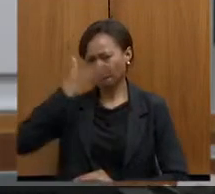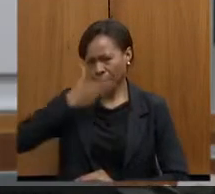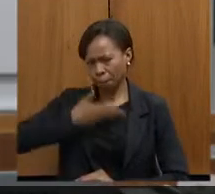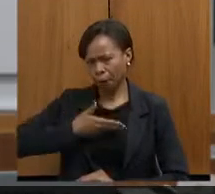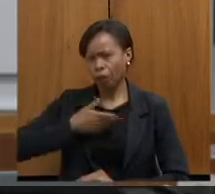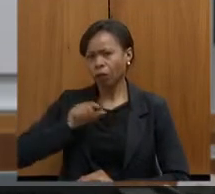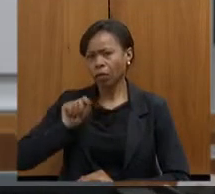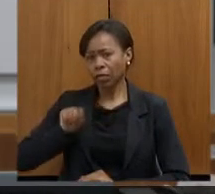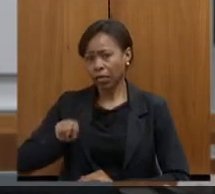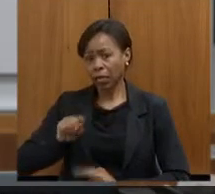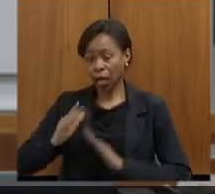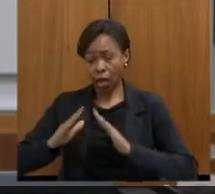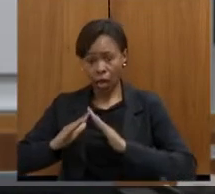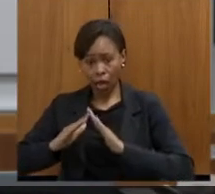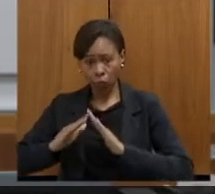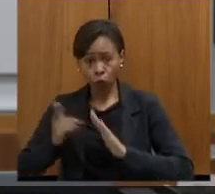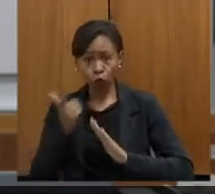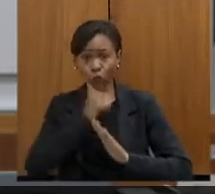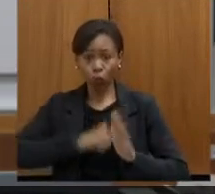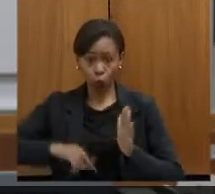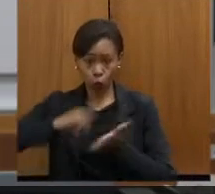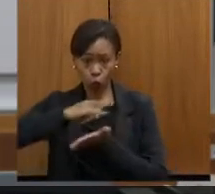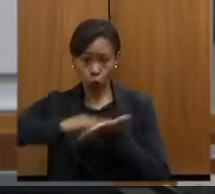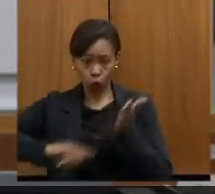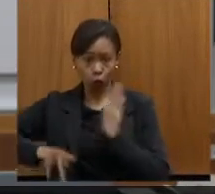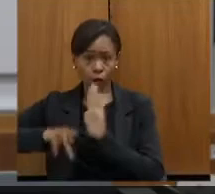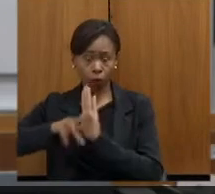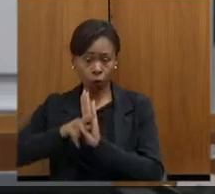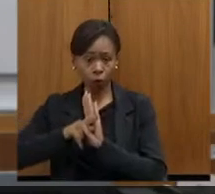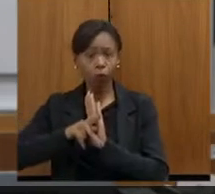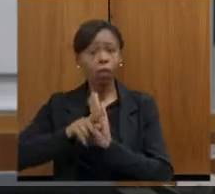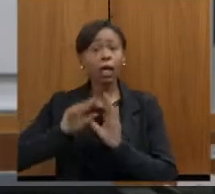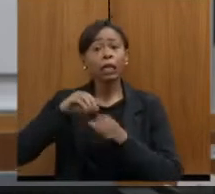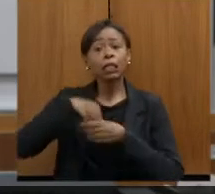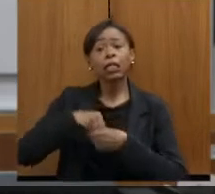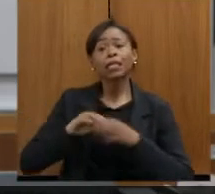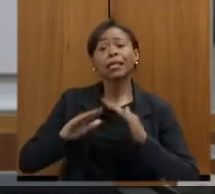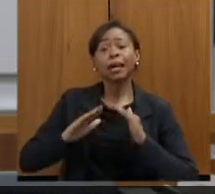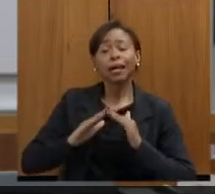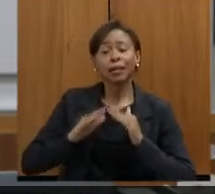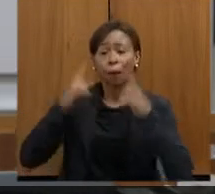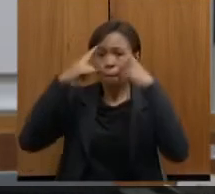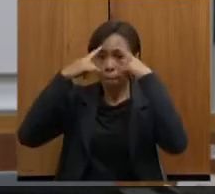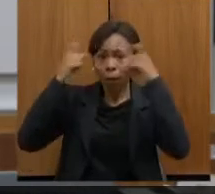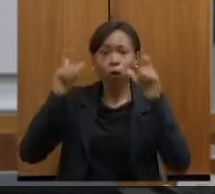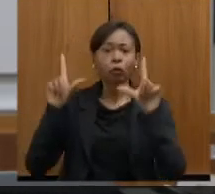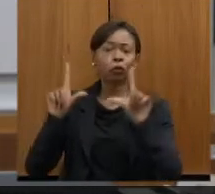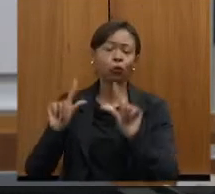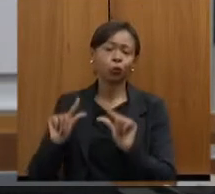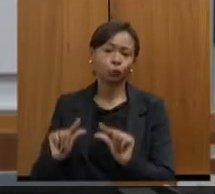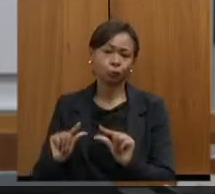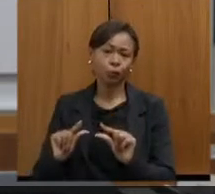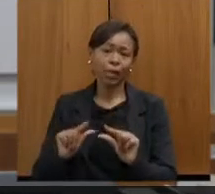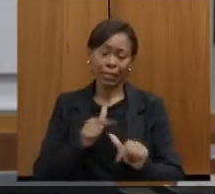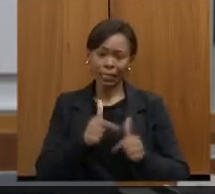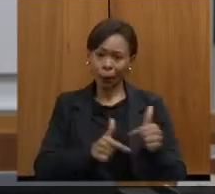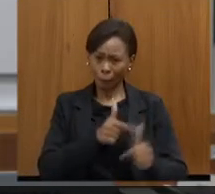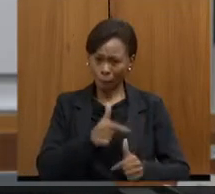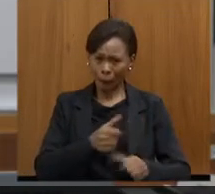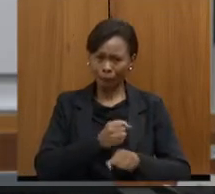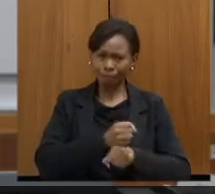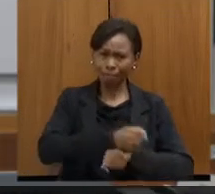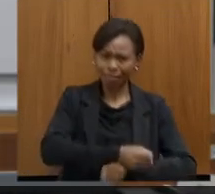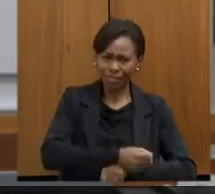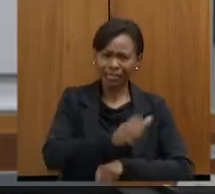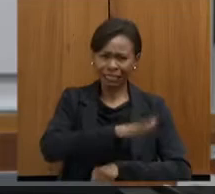um processo de regularização, diminuiu os índices de violência doméstica, de trabalho infantil, porque aquela pessoa agora